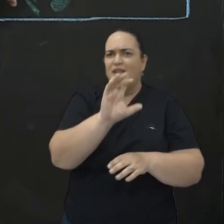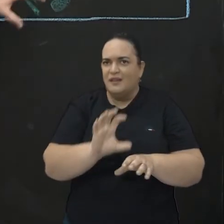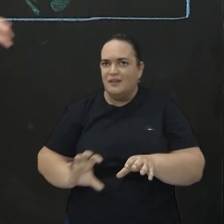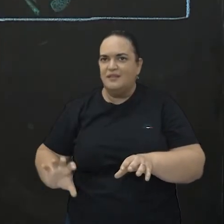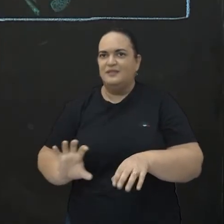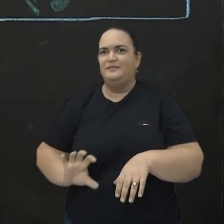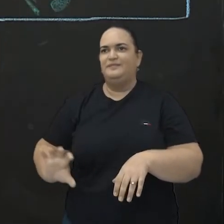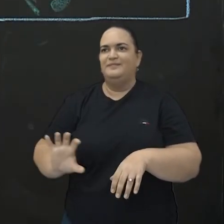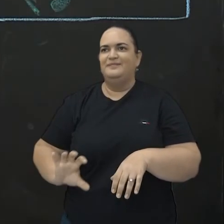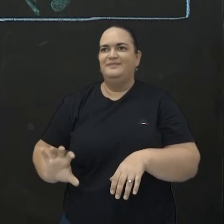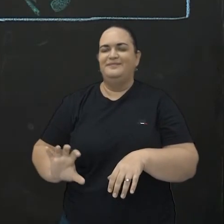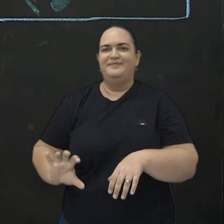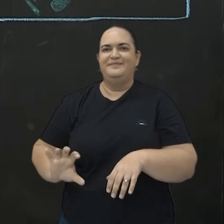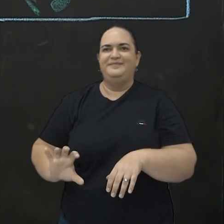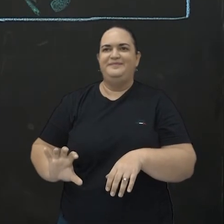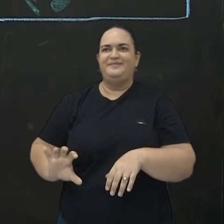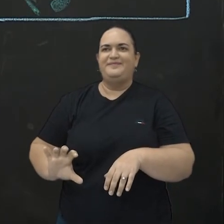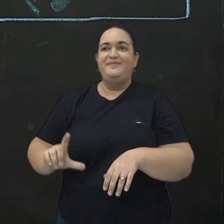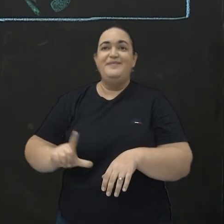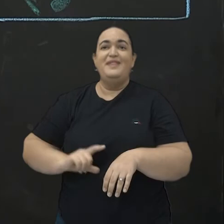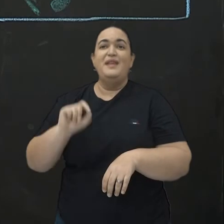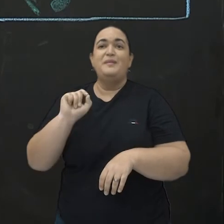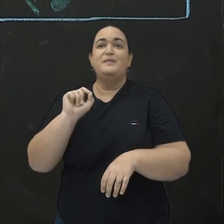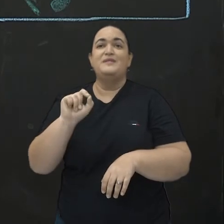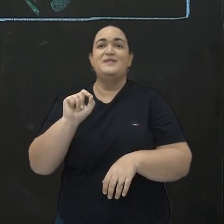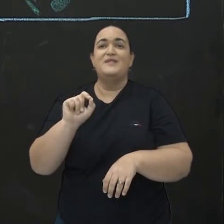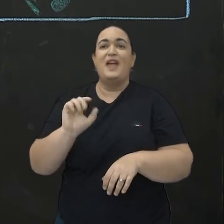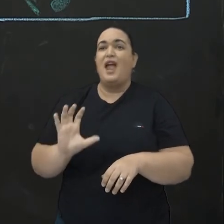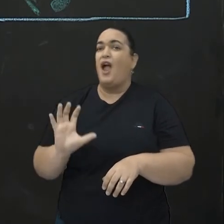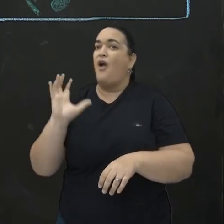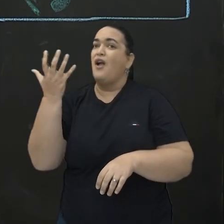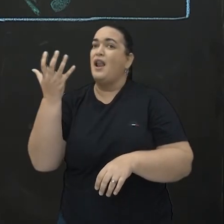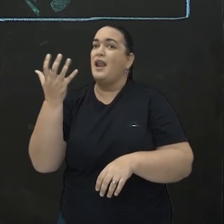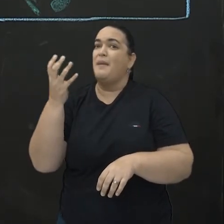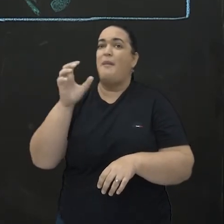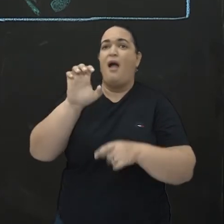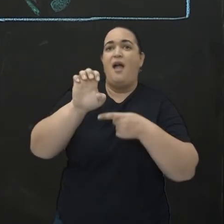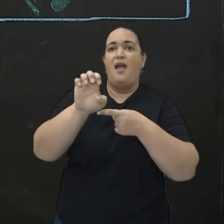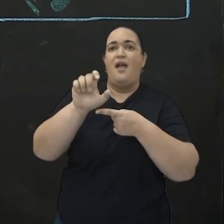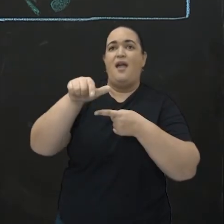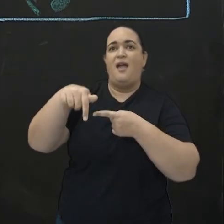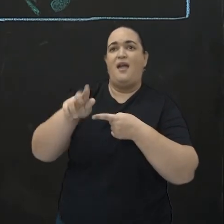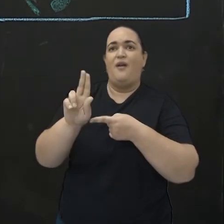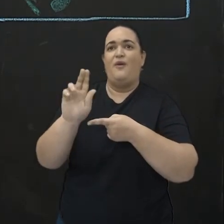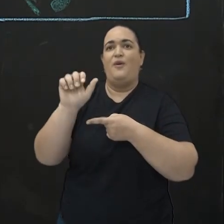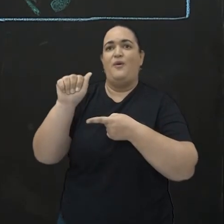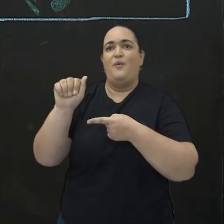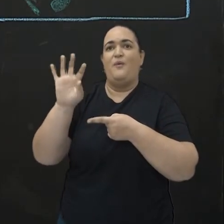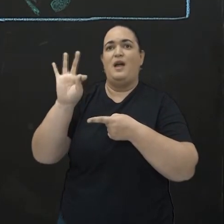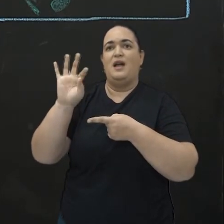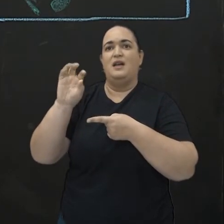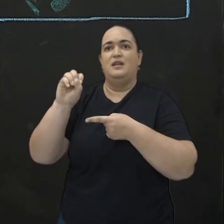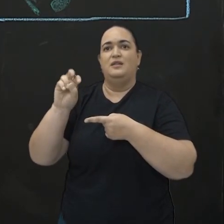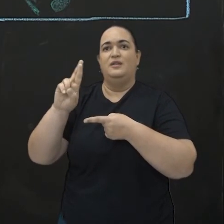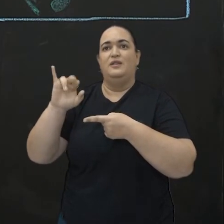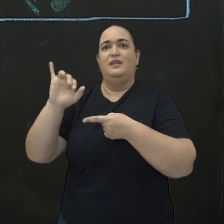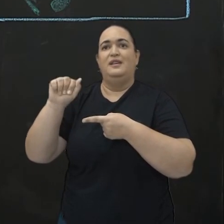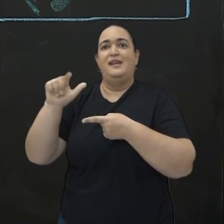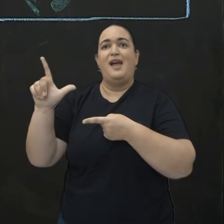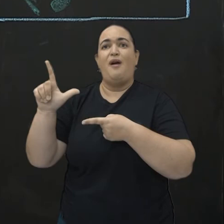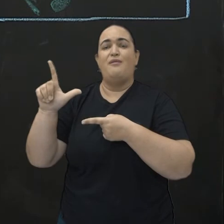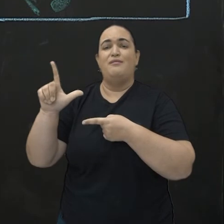no Sudeste, onde vamos ter a formação de um clima equatorial, caracterizado por uma só estação bem